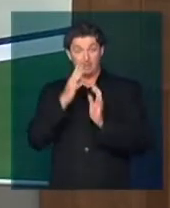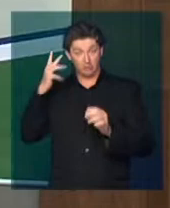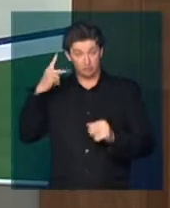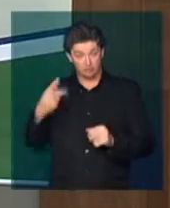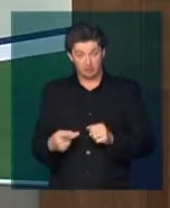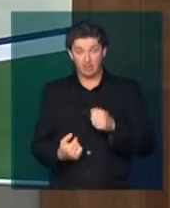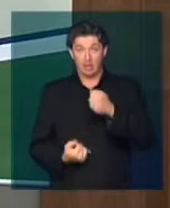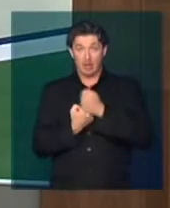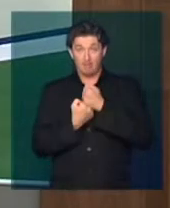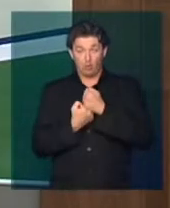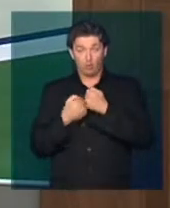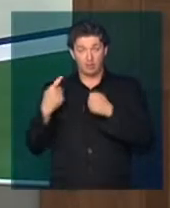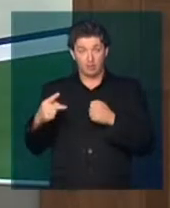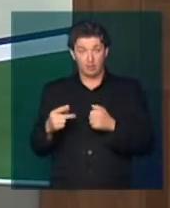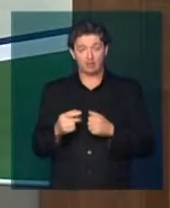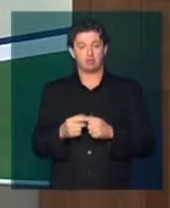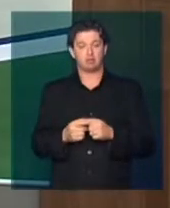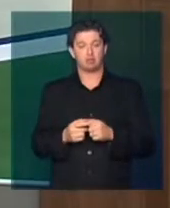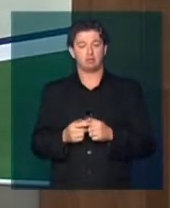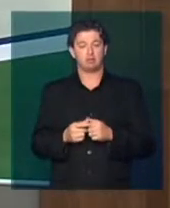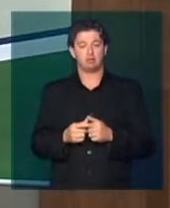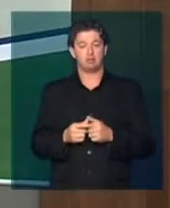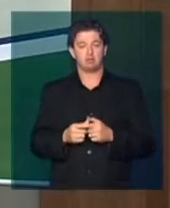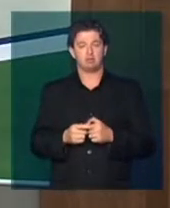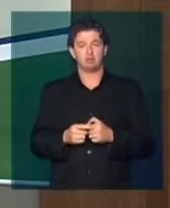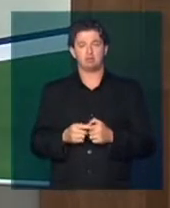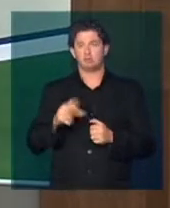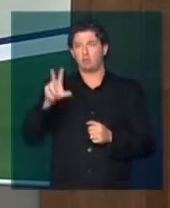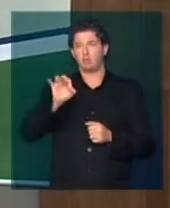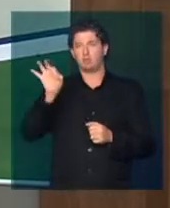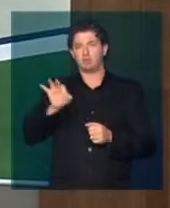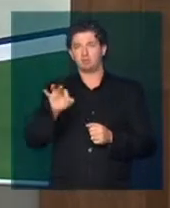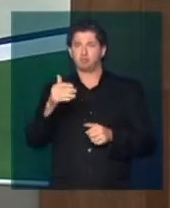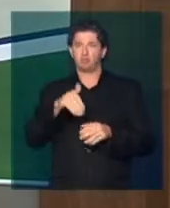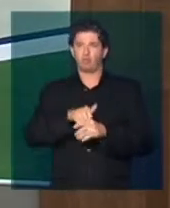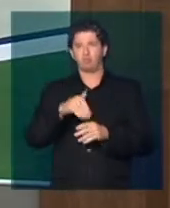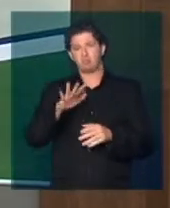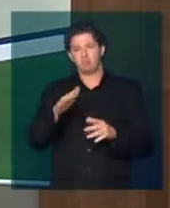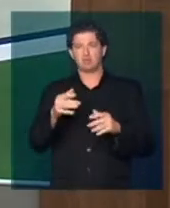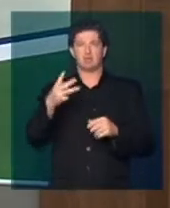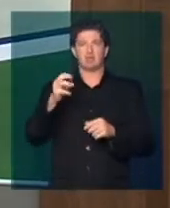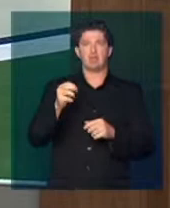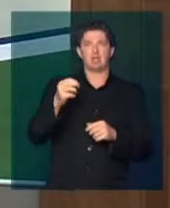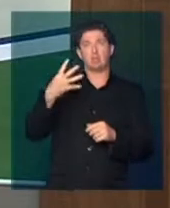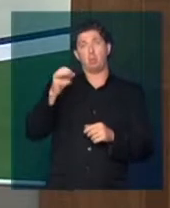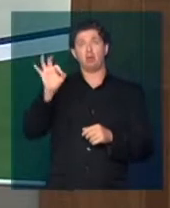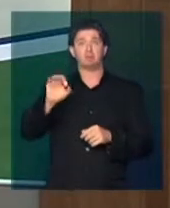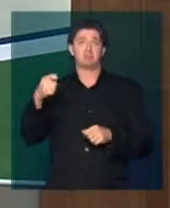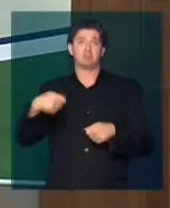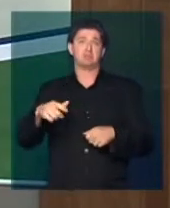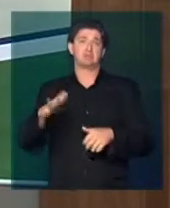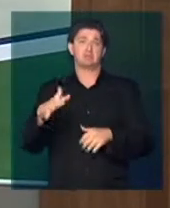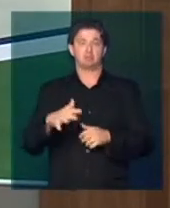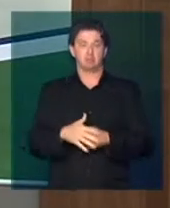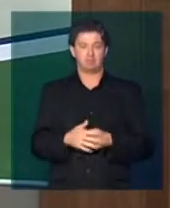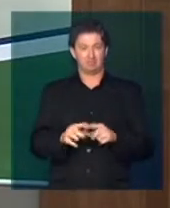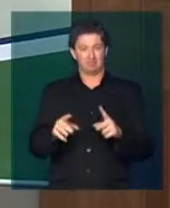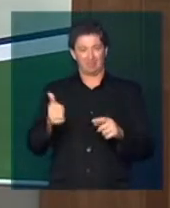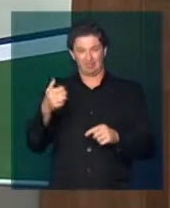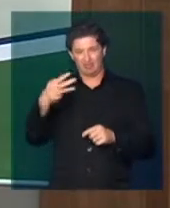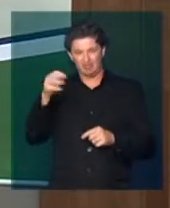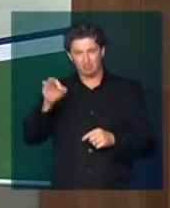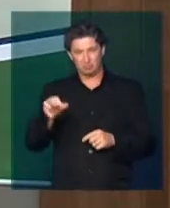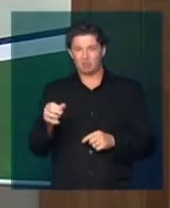dá sustentação, que não tenha 50% dos votos, mas que tenha 30%, que tenha 40%, mas